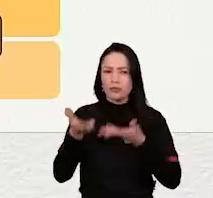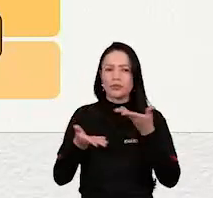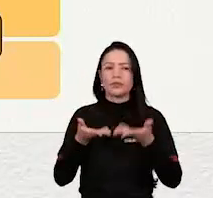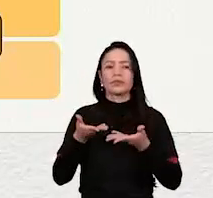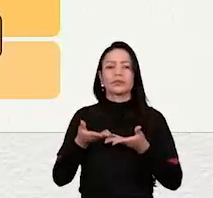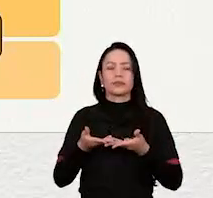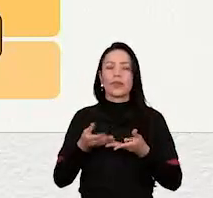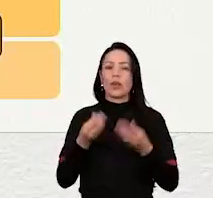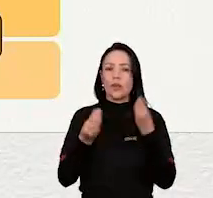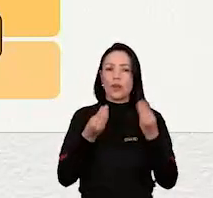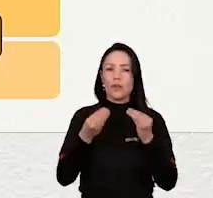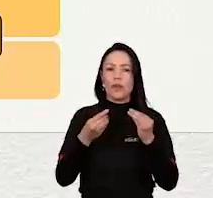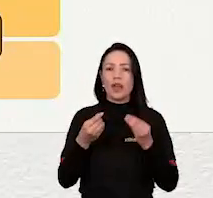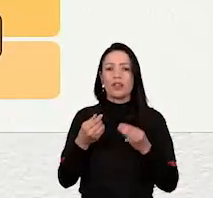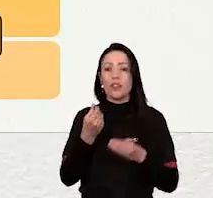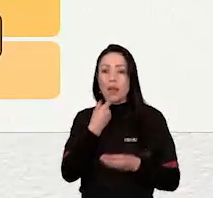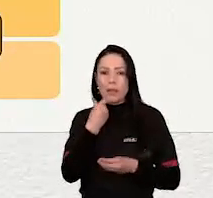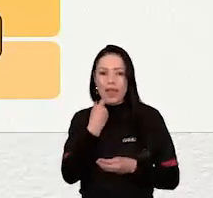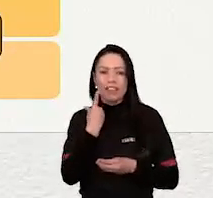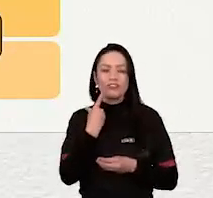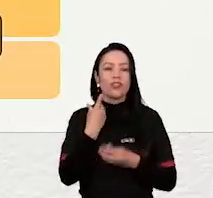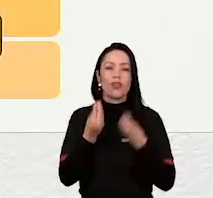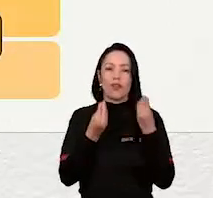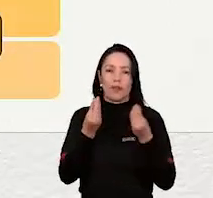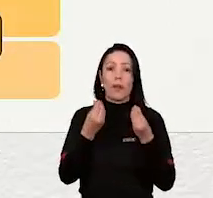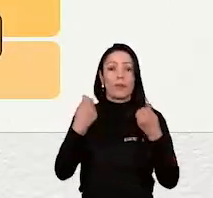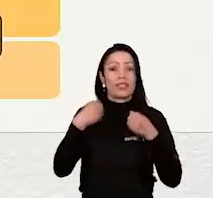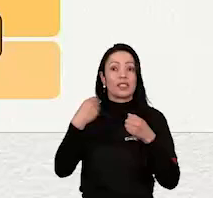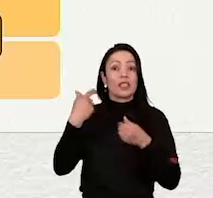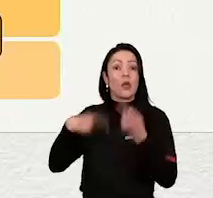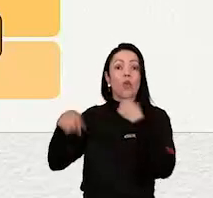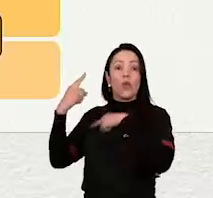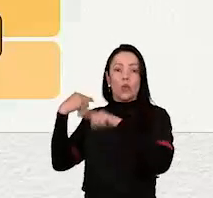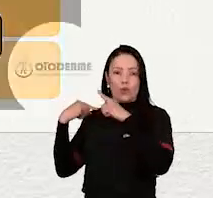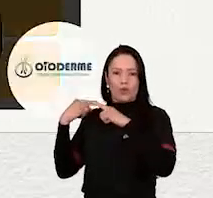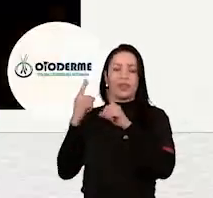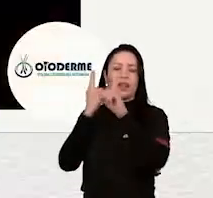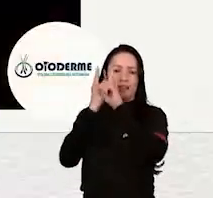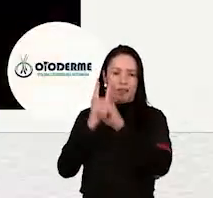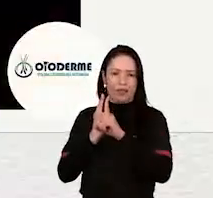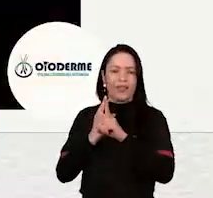perto do antibiótico, passa perto de resolver essas outras situações.